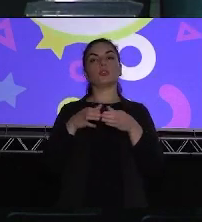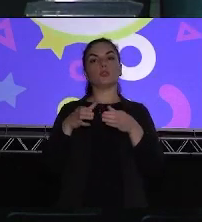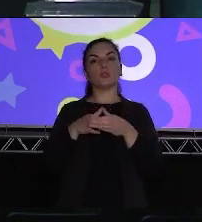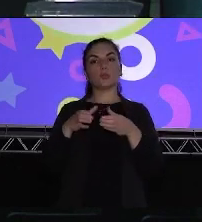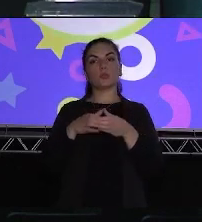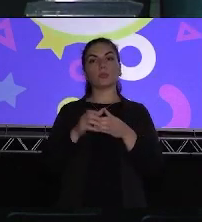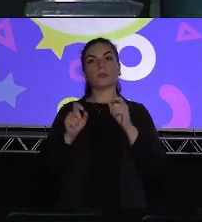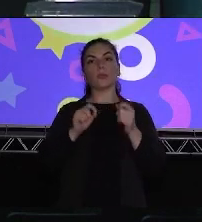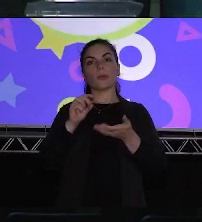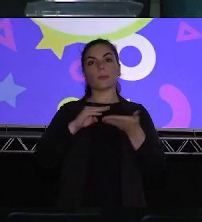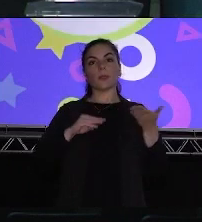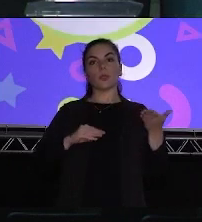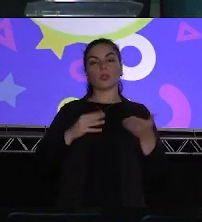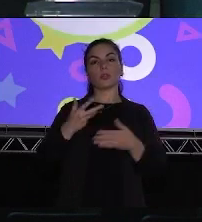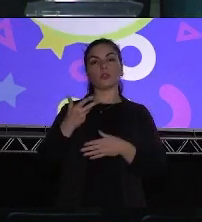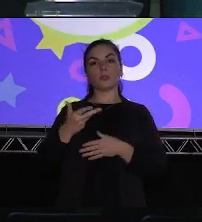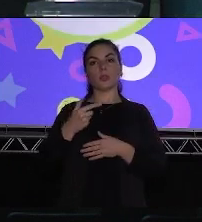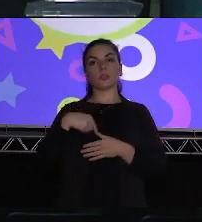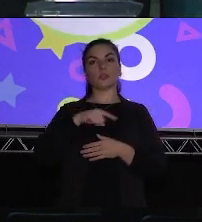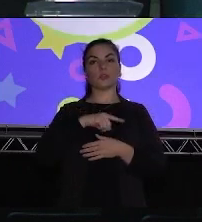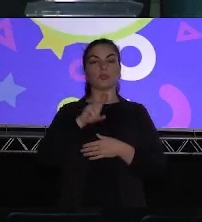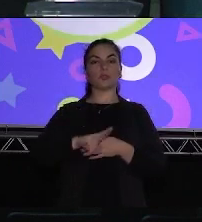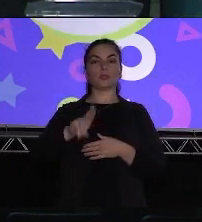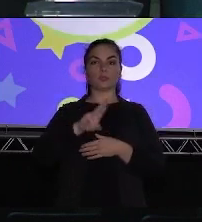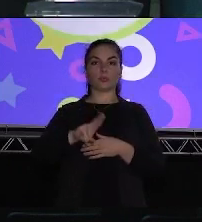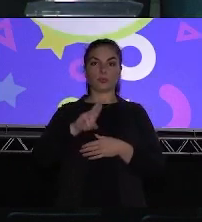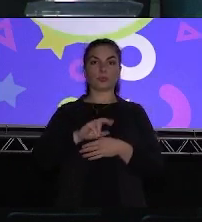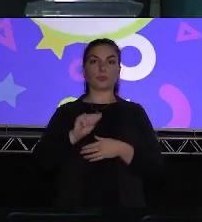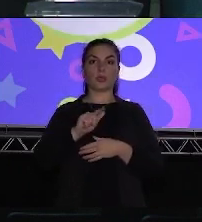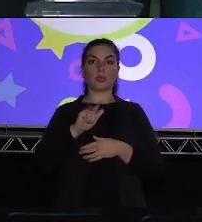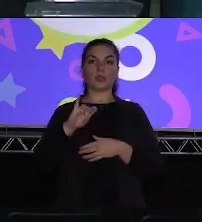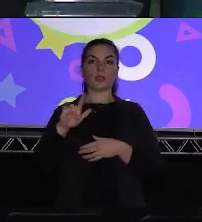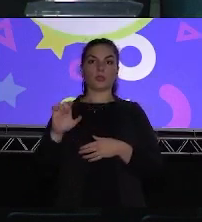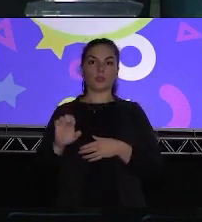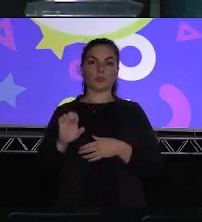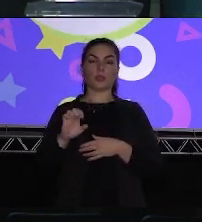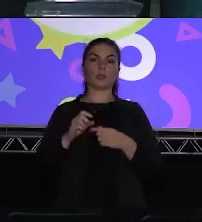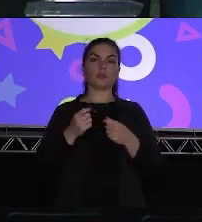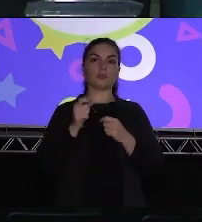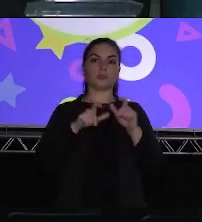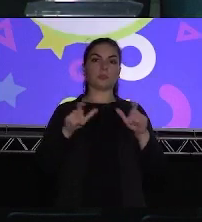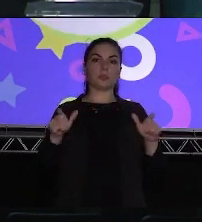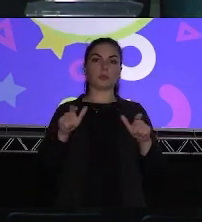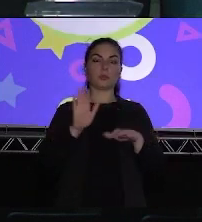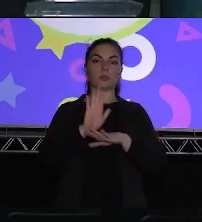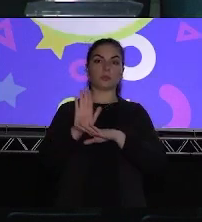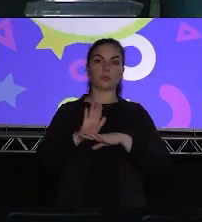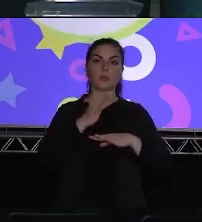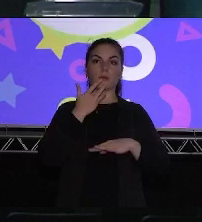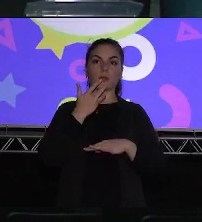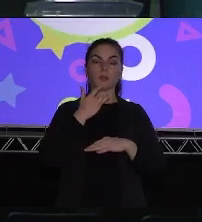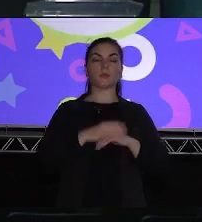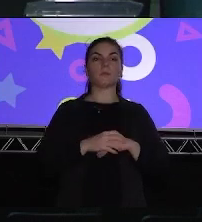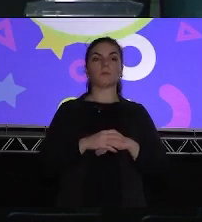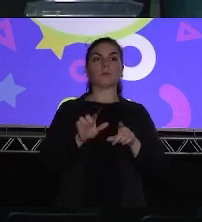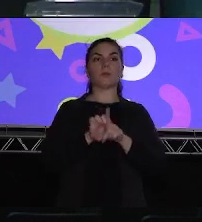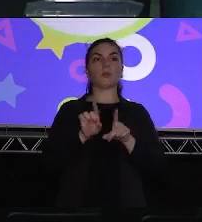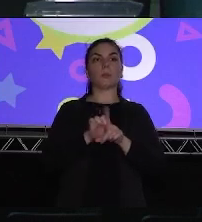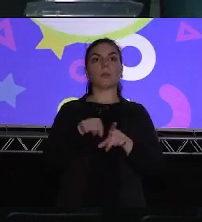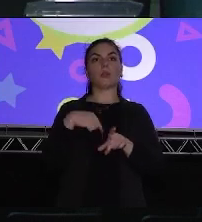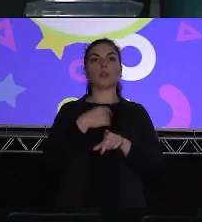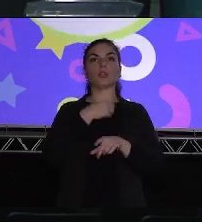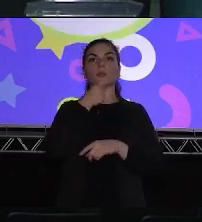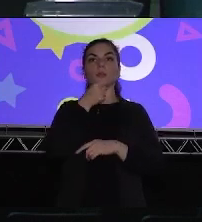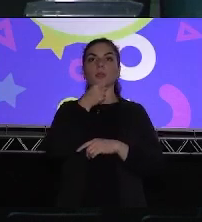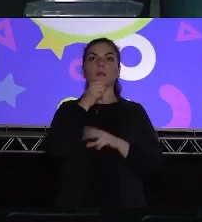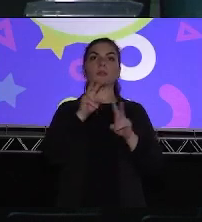envolvem metodologias ágeis. A gente usa o Agile City Building Games com pessoas facilitadoras. A gente entrevista de